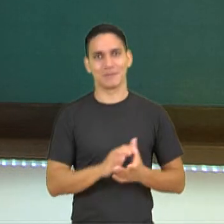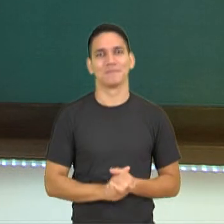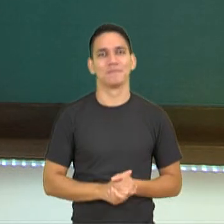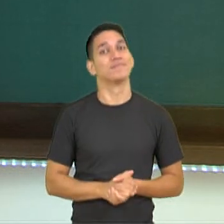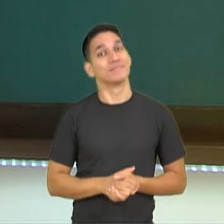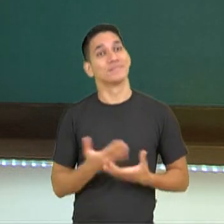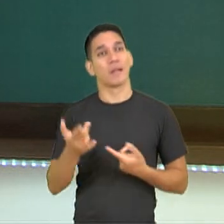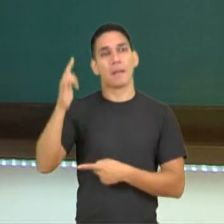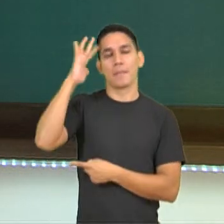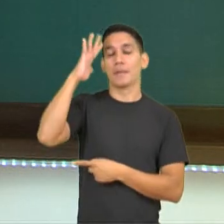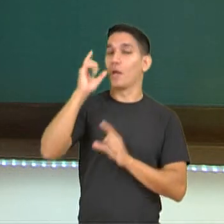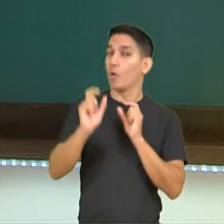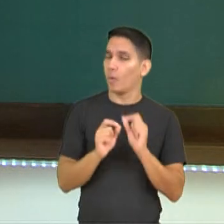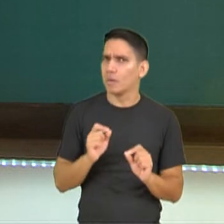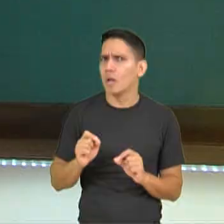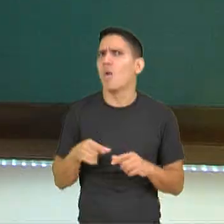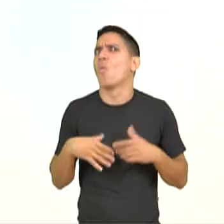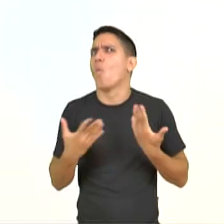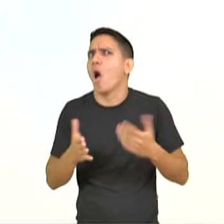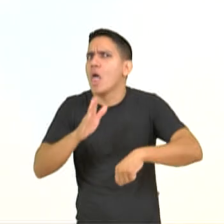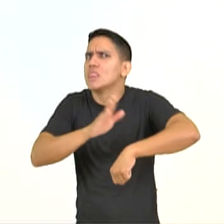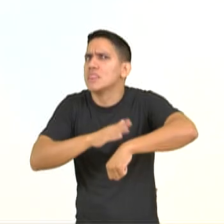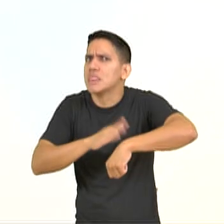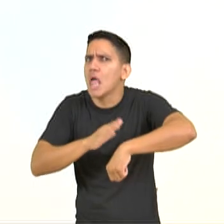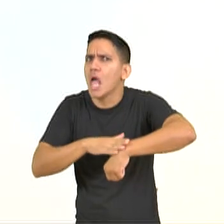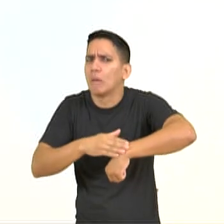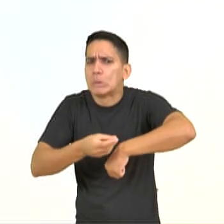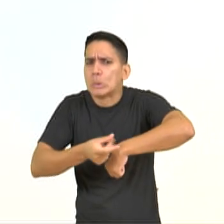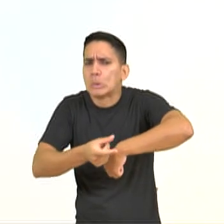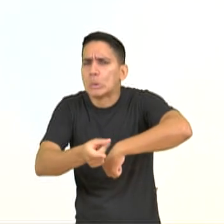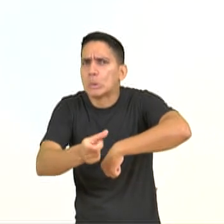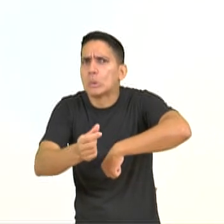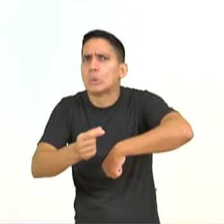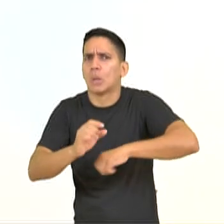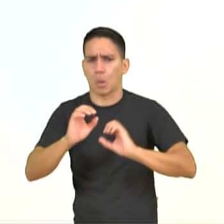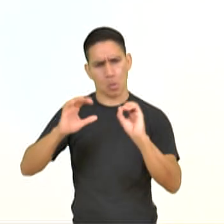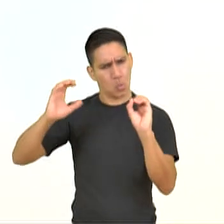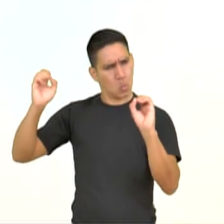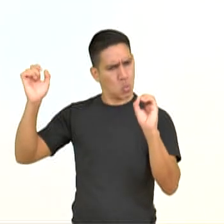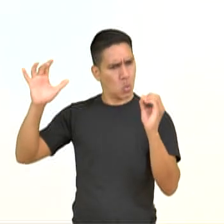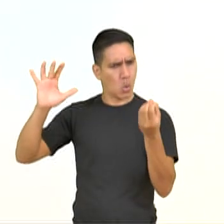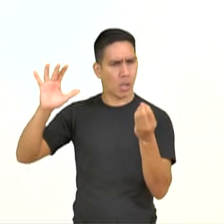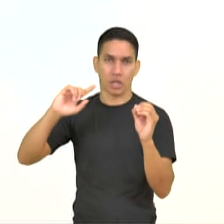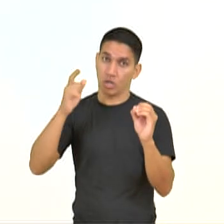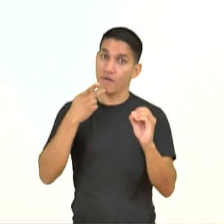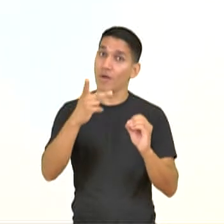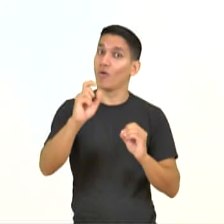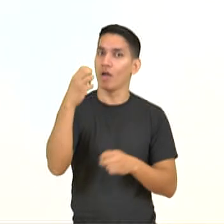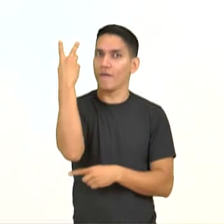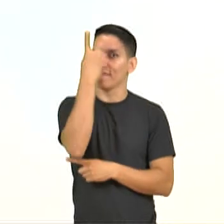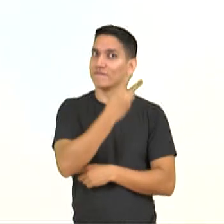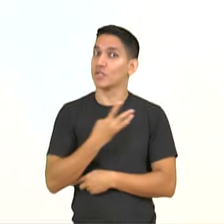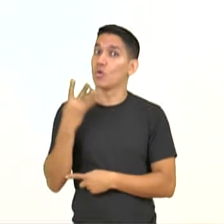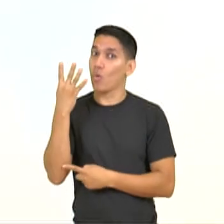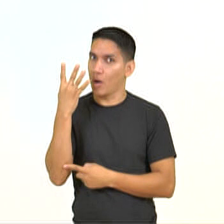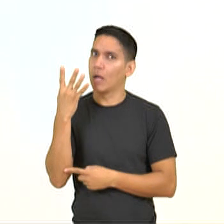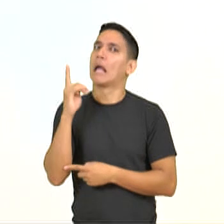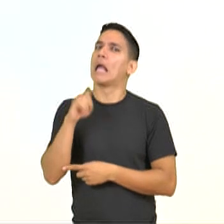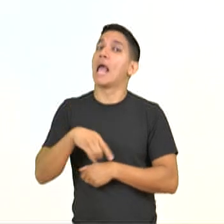aí, pensando nisso, qual é o tempo de duração da rotação? A gente diz 24 horas, mas esse é o